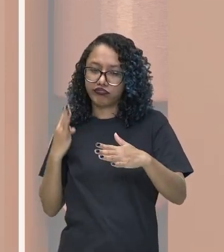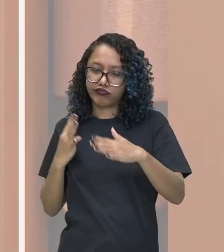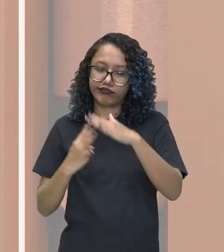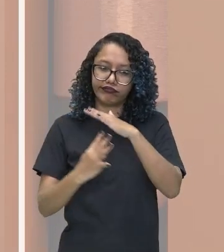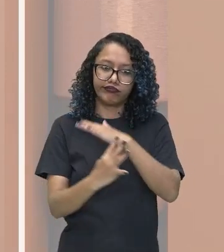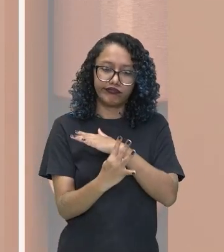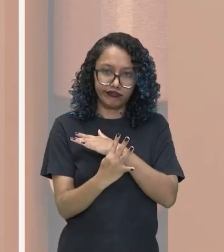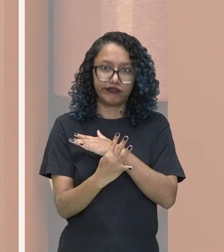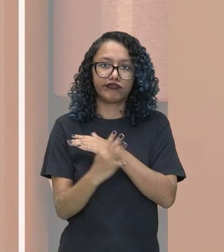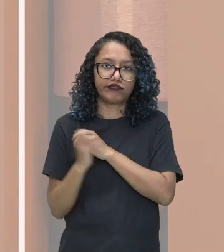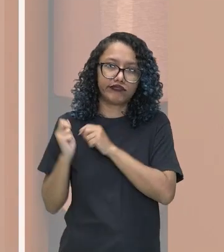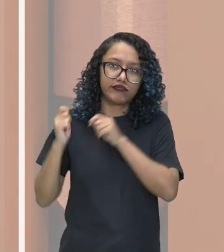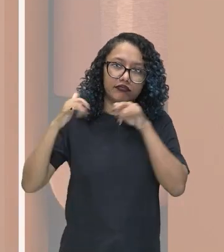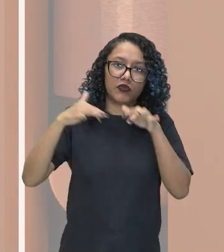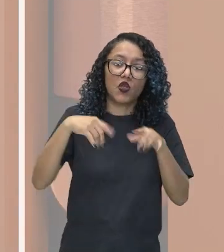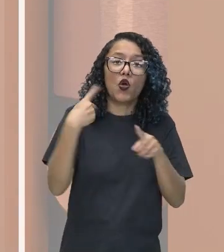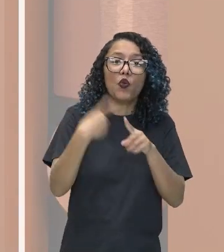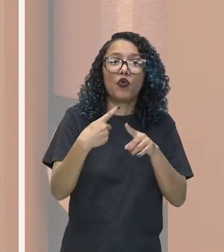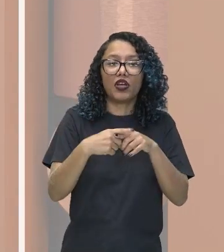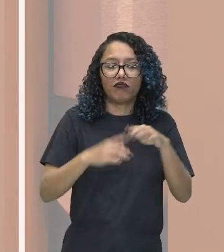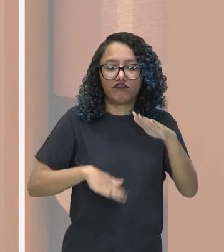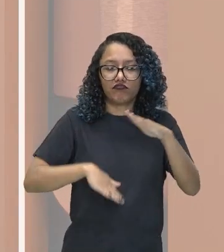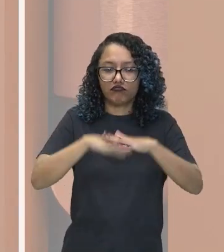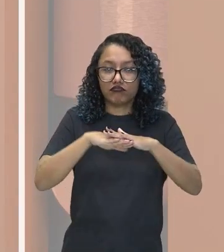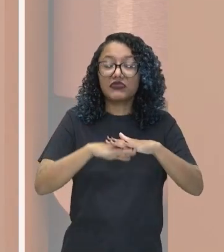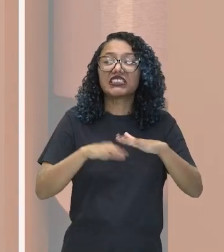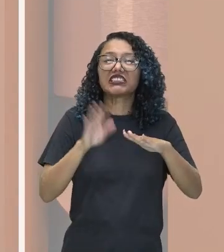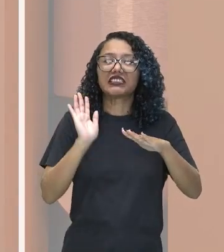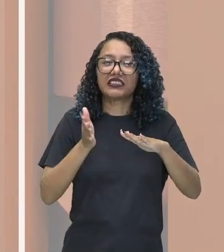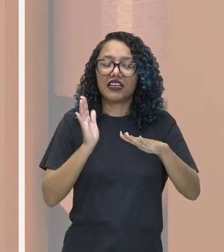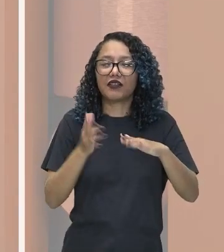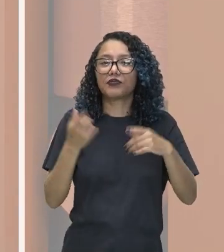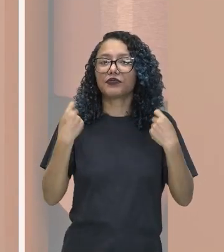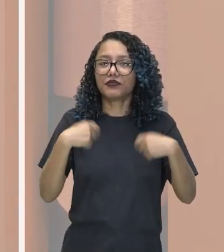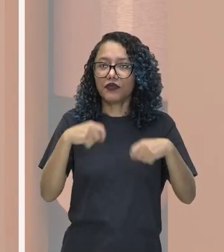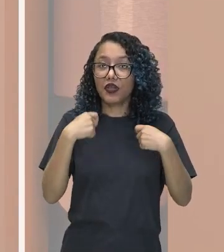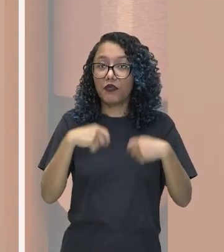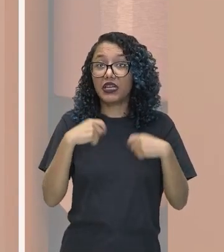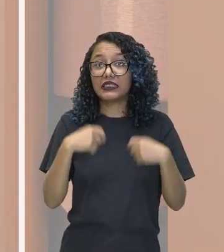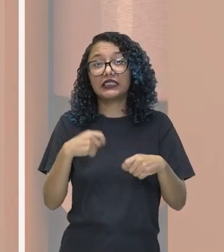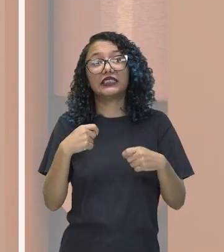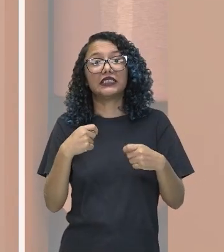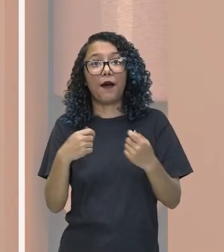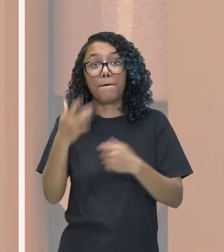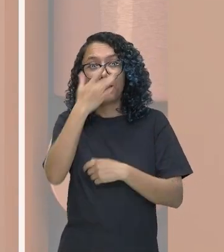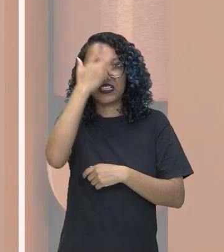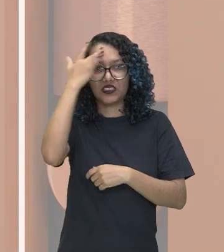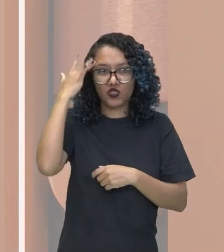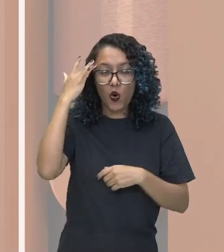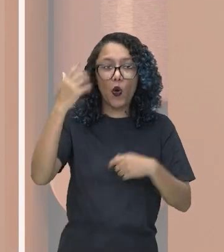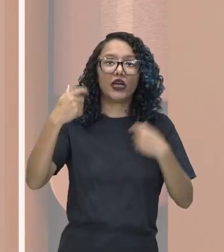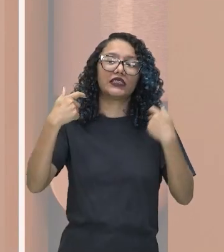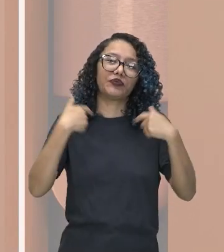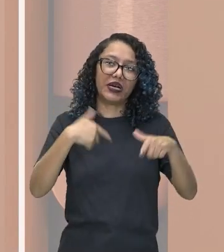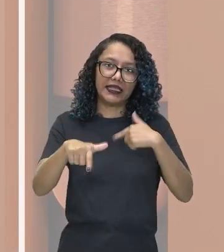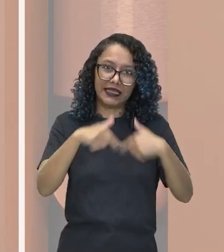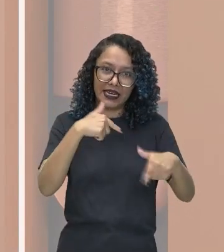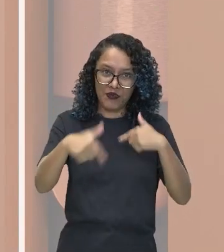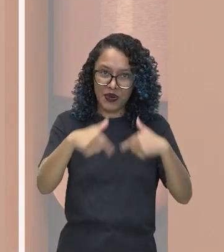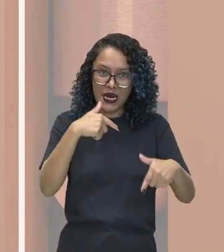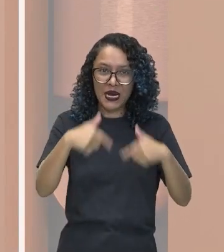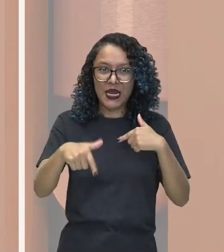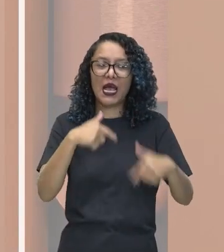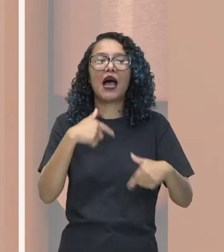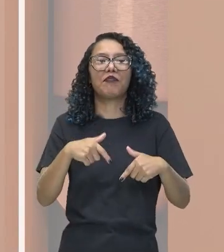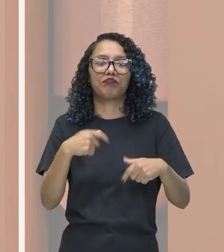já atingiu o seu auge e acaba necessitando de mão de obra, de população economicamente ativa